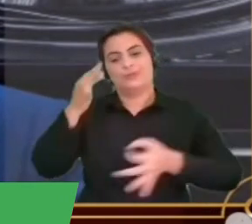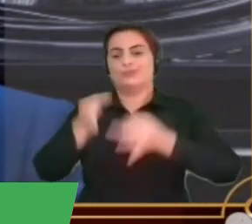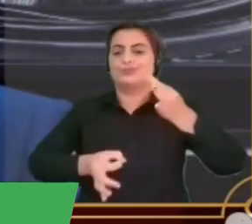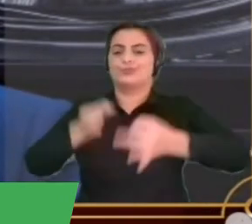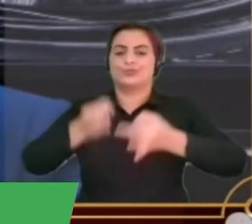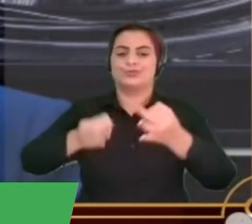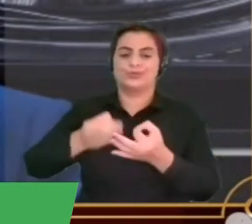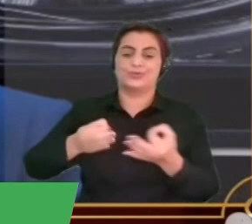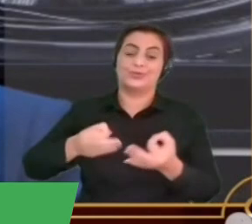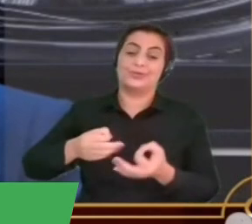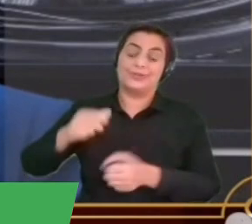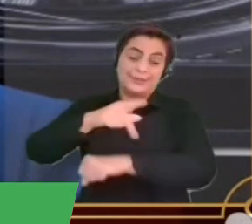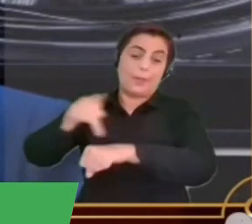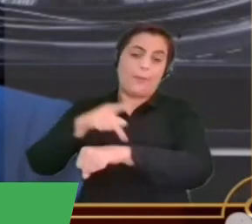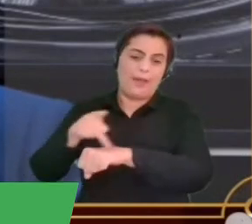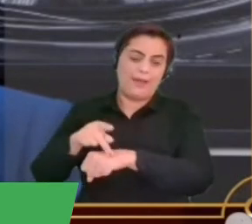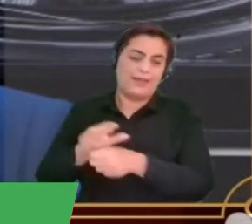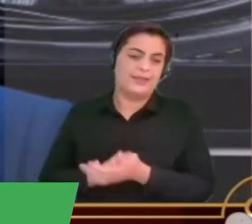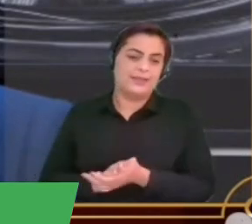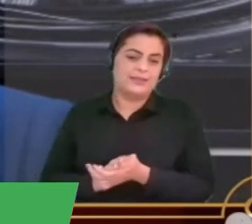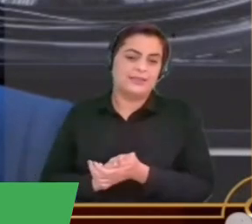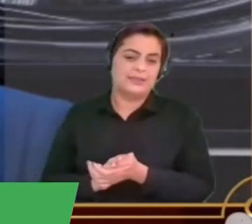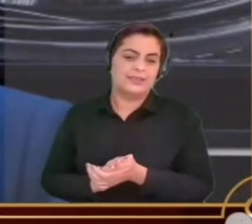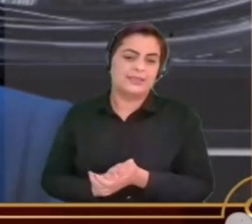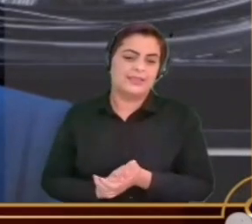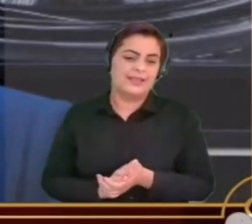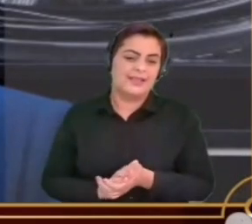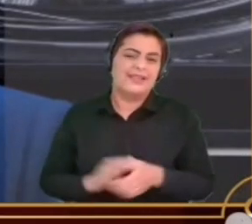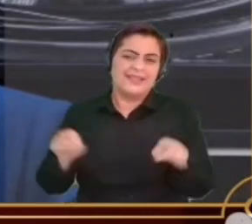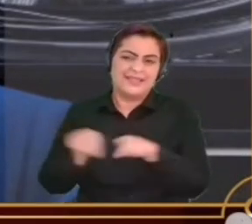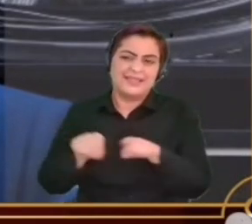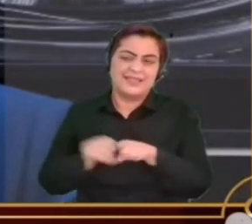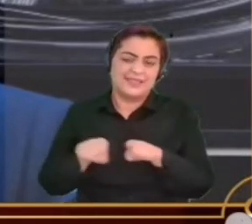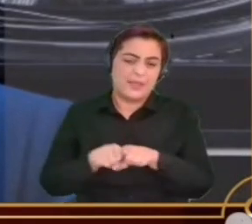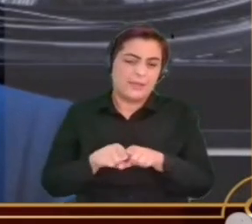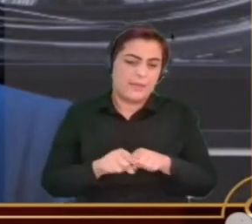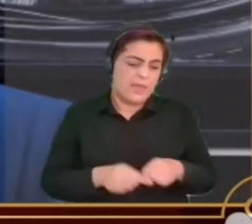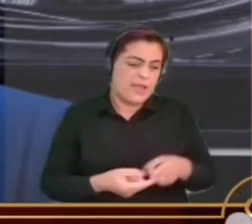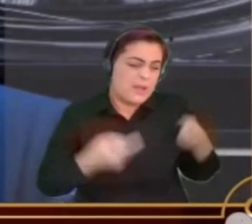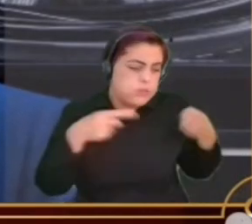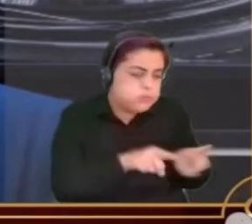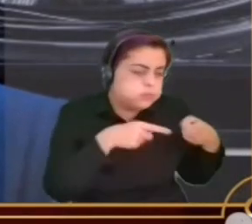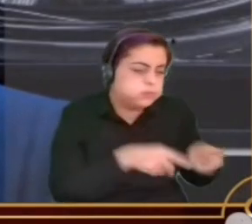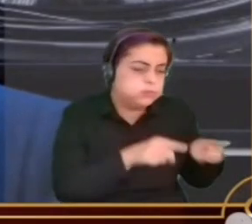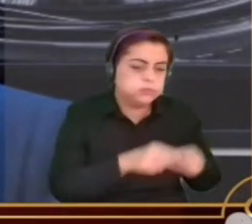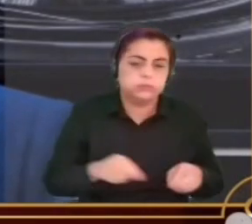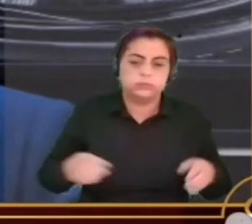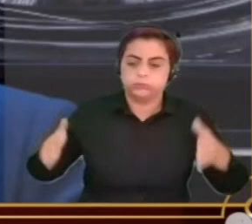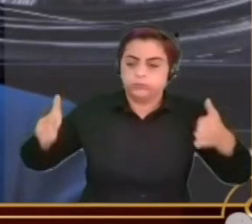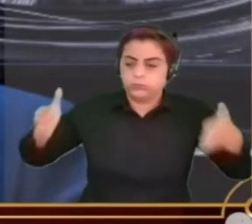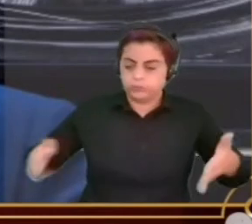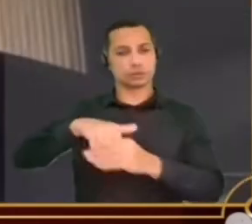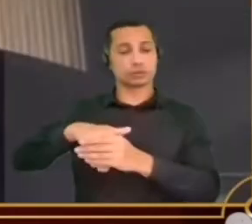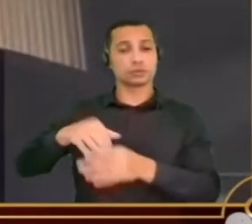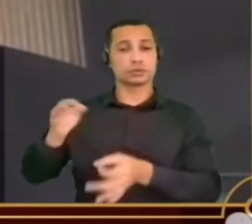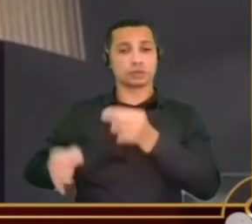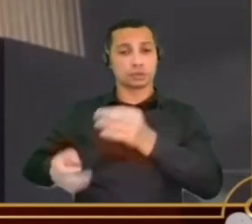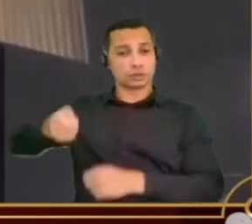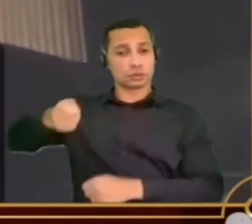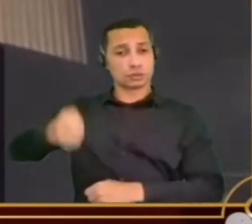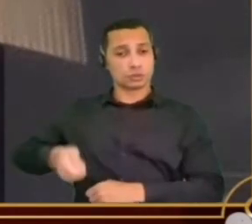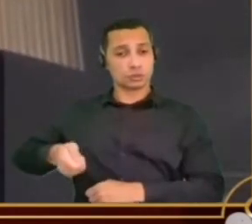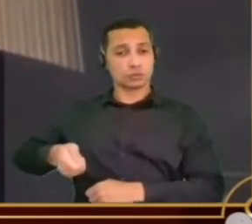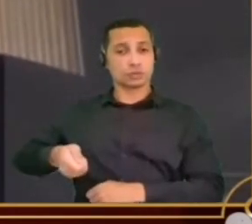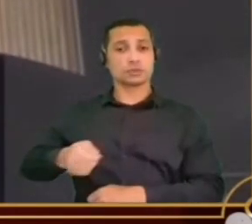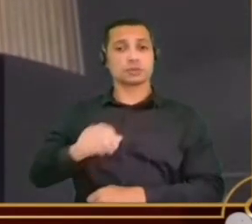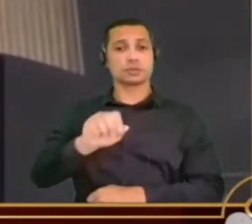eletrônicas e comprovadamente representam a solidez a segurança EA efetividade das eleições o